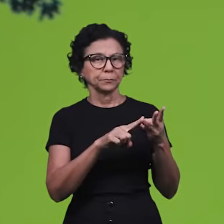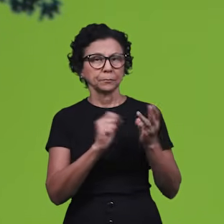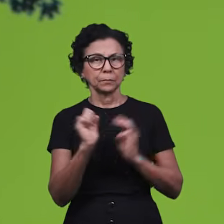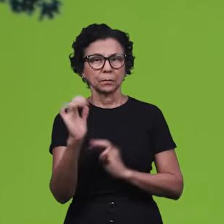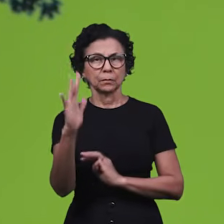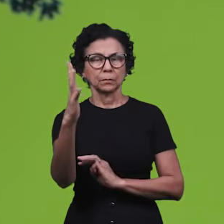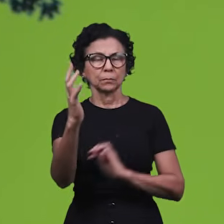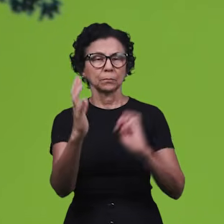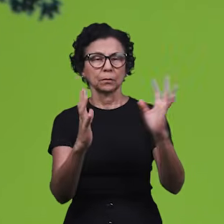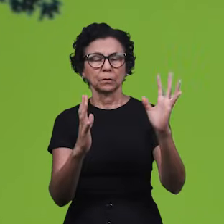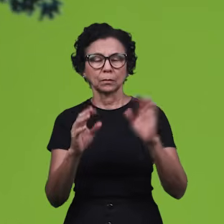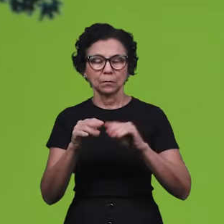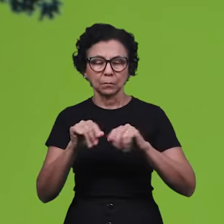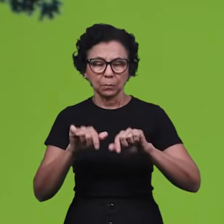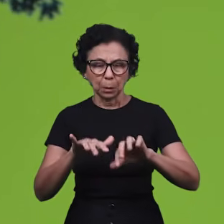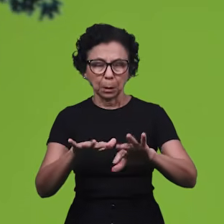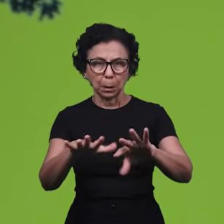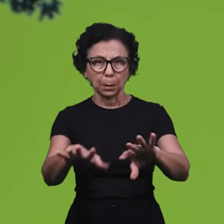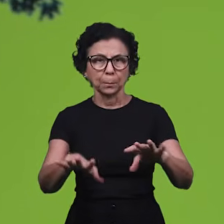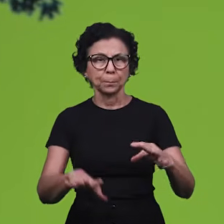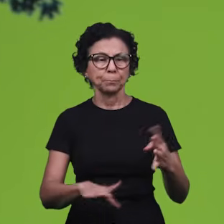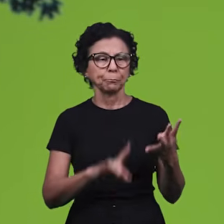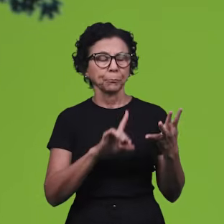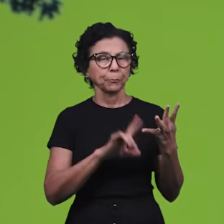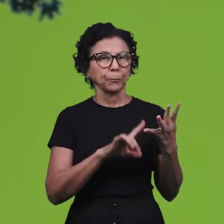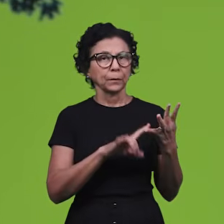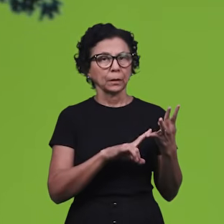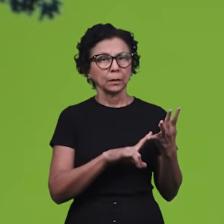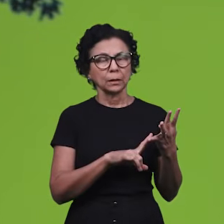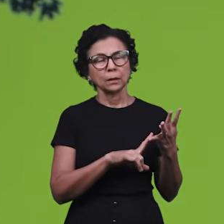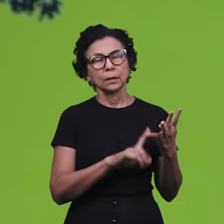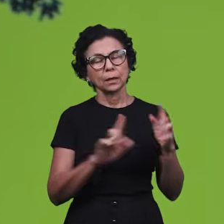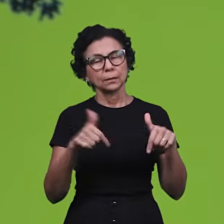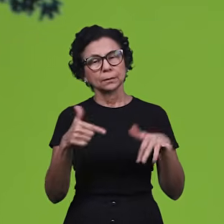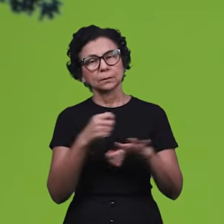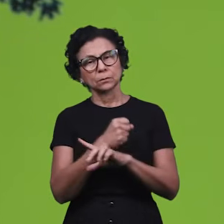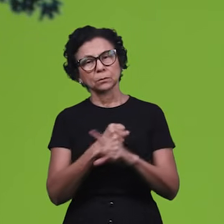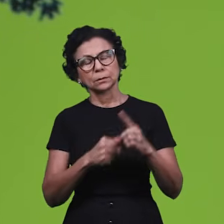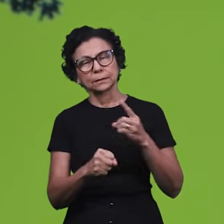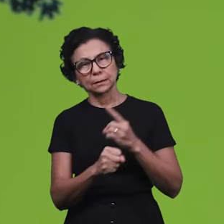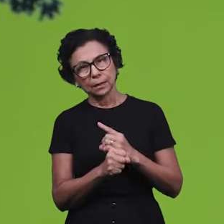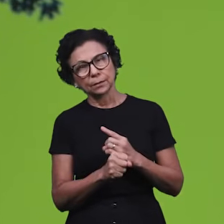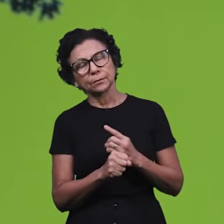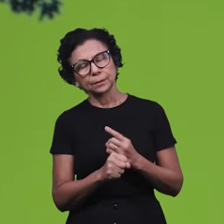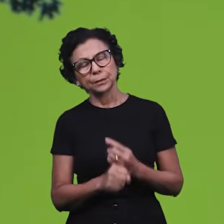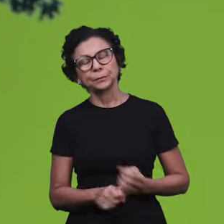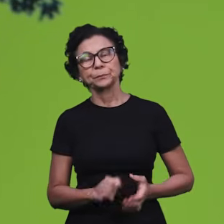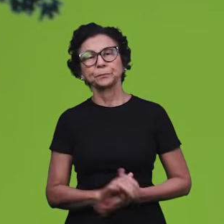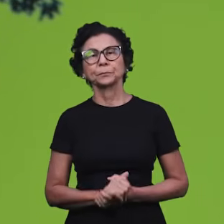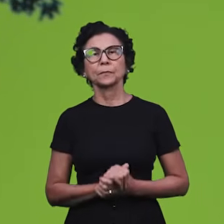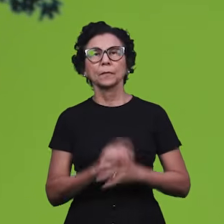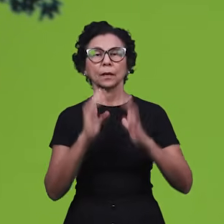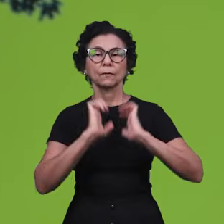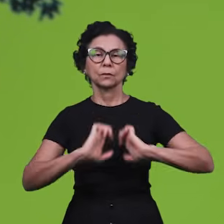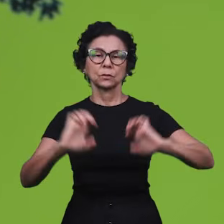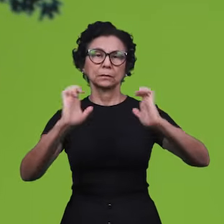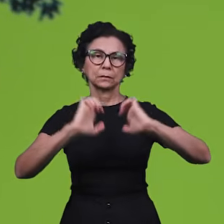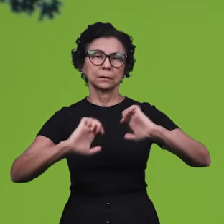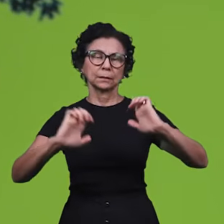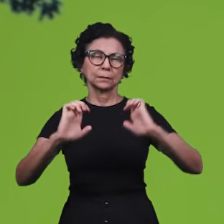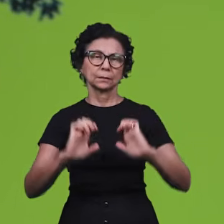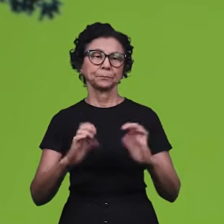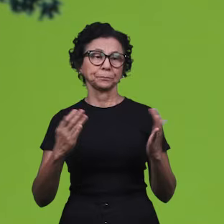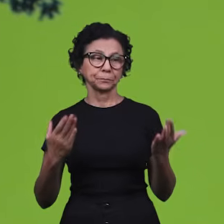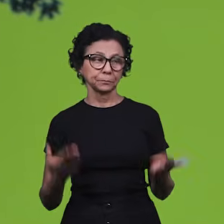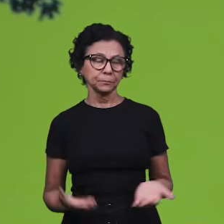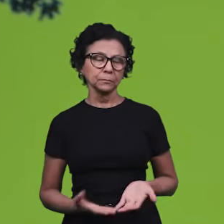todos eles que mobilizam esses trabalhos de ação social, evangelização, não é isso, Jaque? Isso. E aí nós gostaríamos